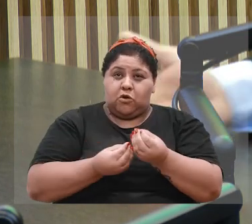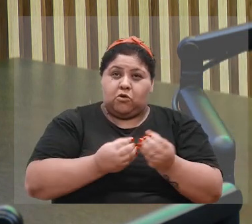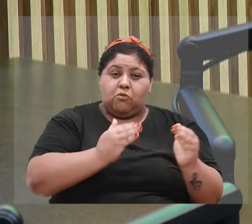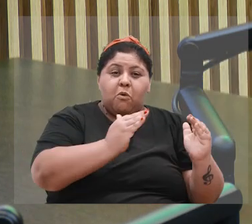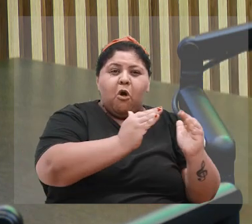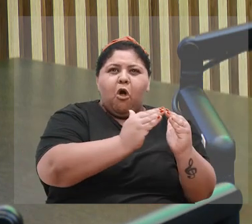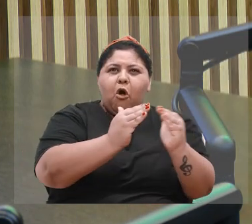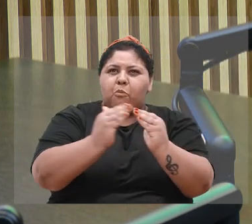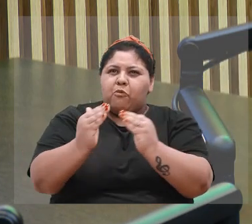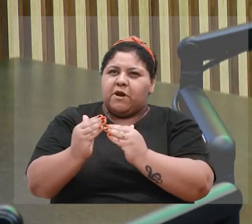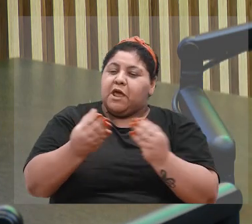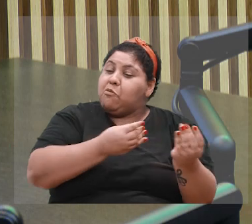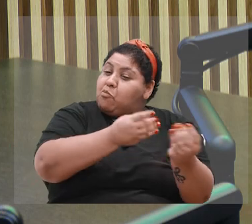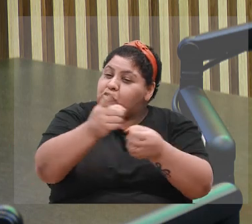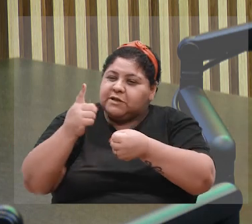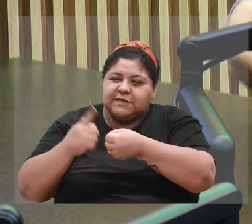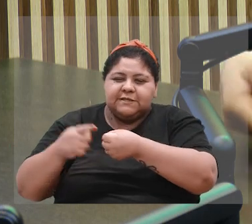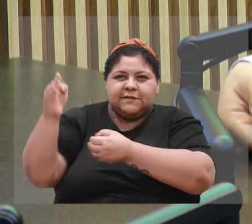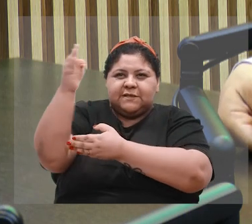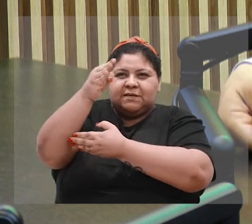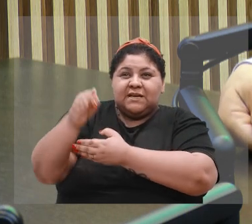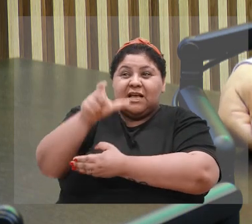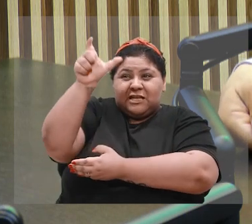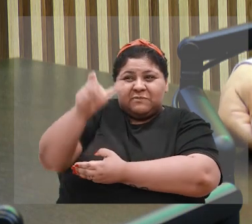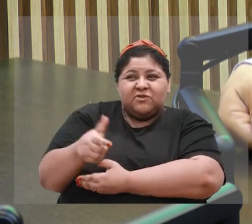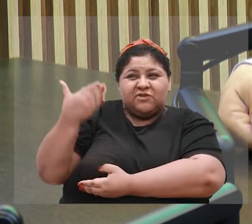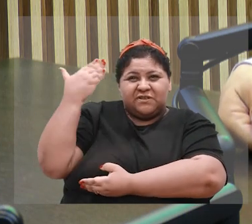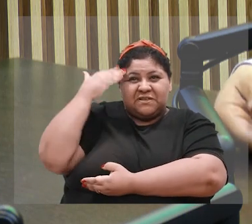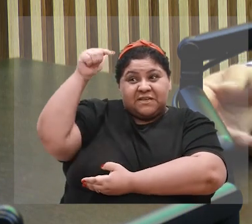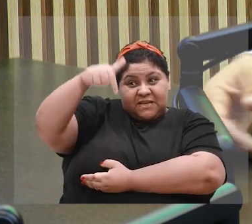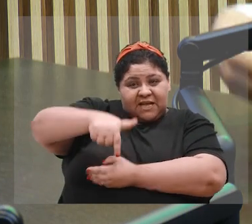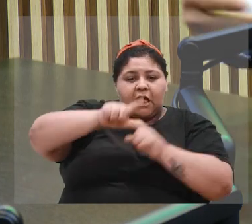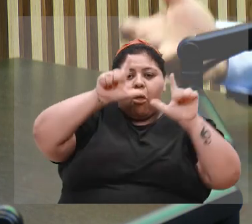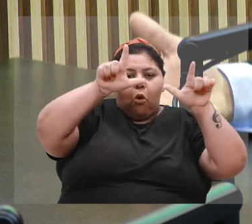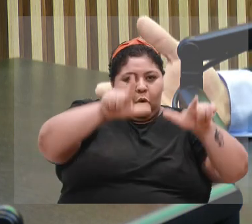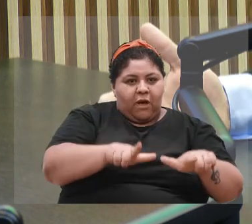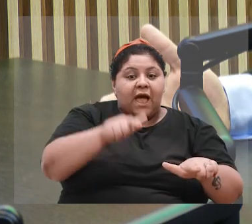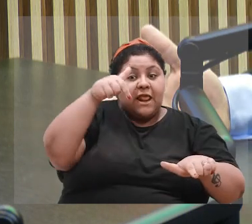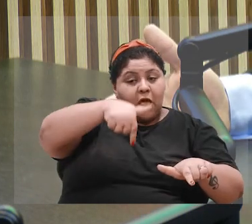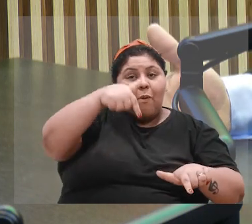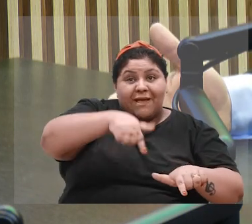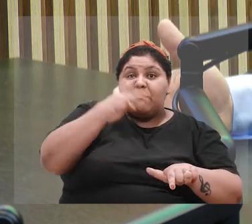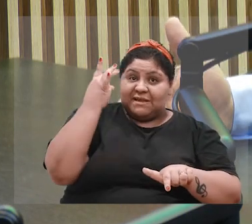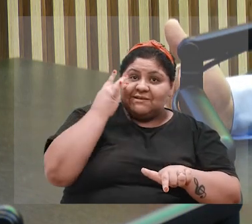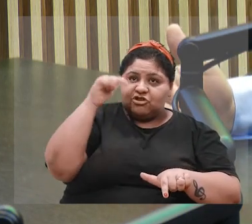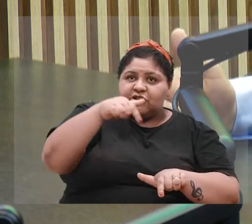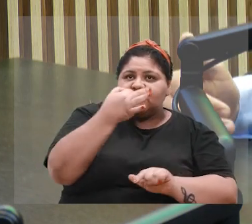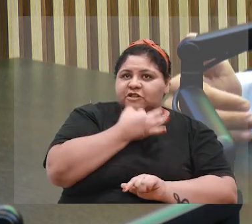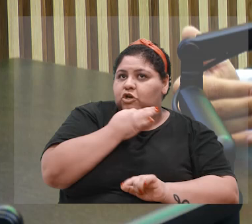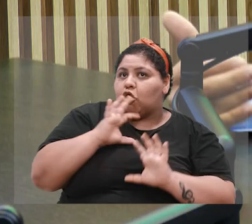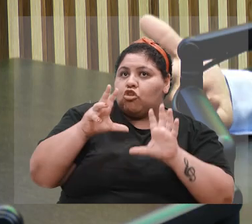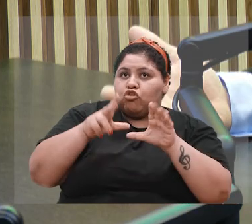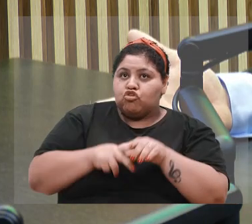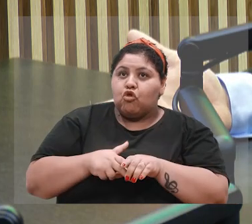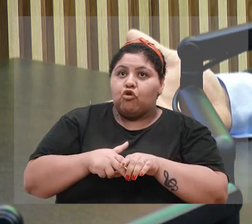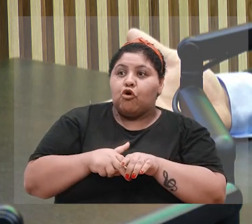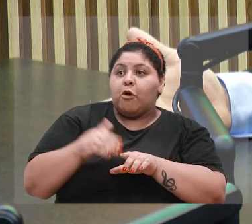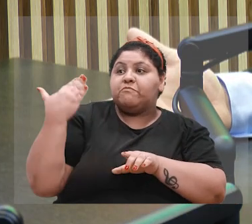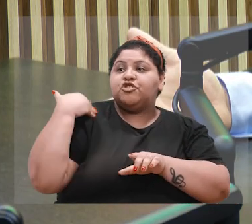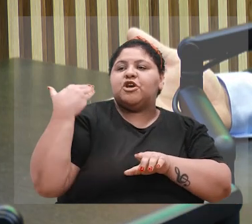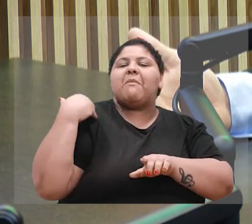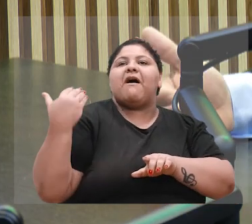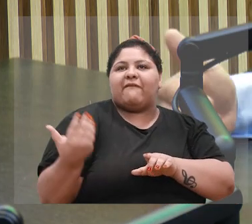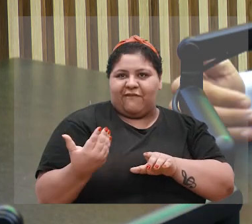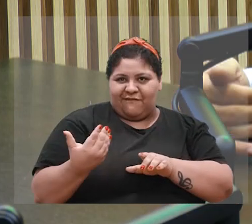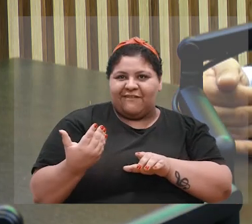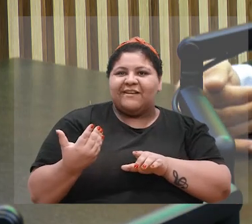pessoas sabiam que aqui em Caxias do Sul era um polo e eu estava aqui. Uhum. Então, todos entravam em contato comigo para tentar ajudar de alguma